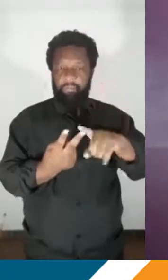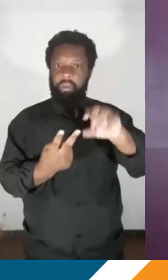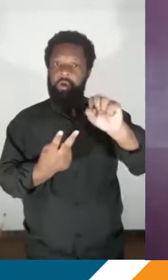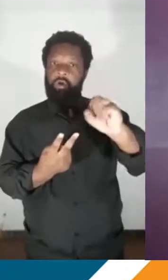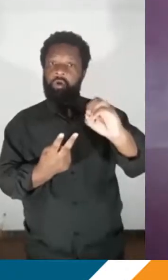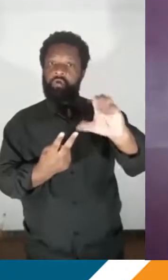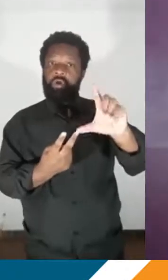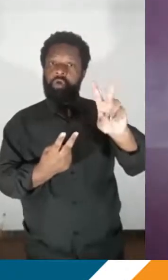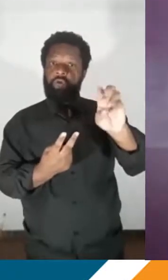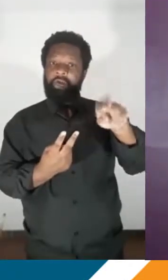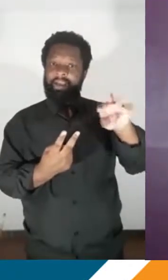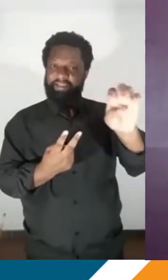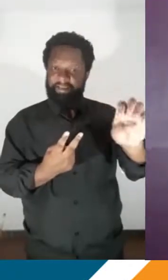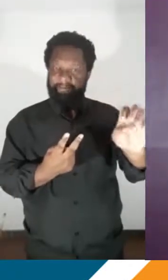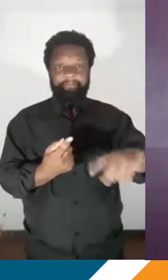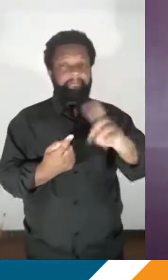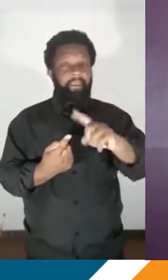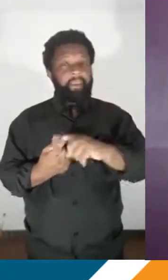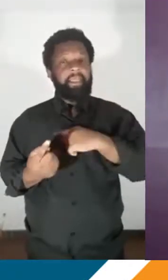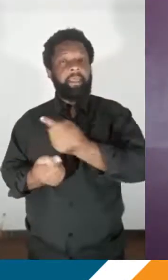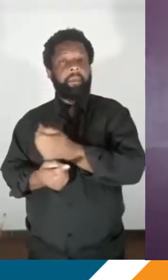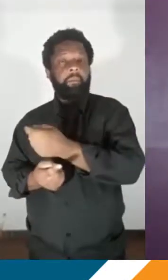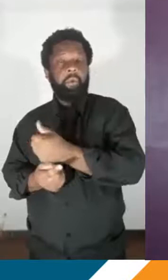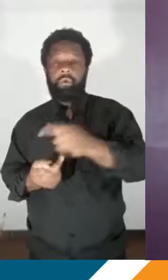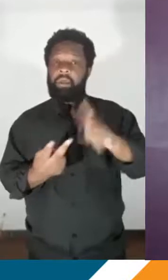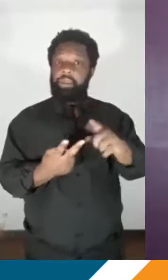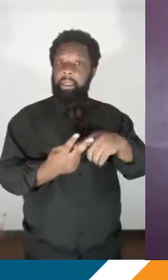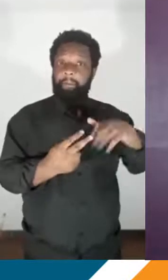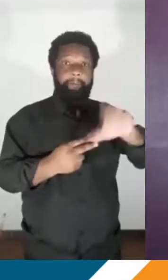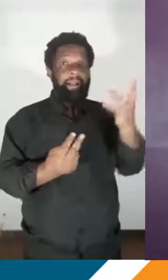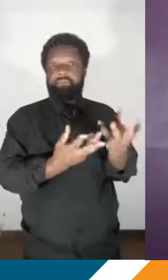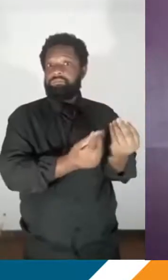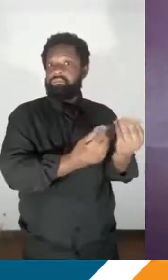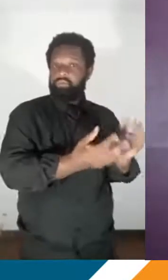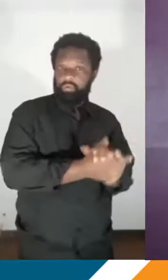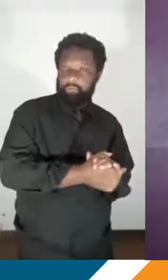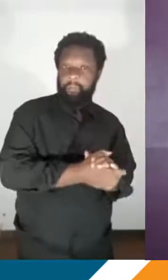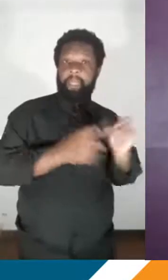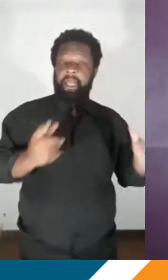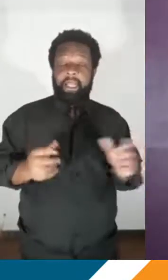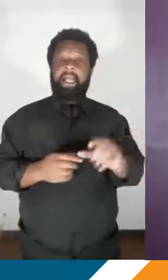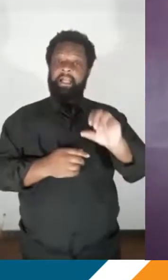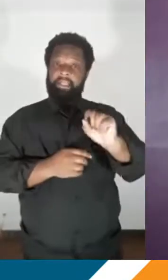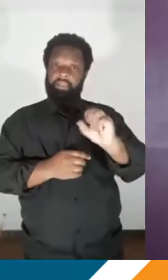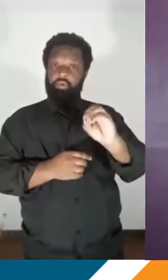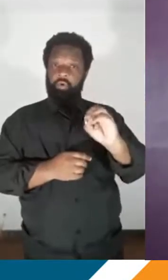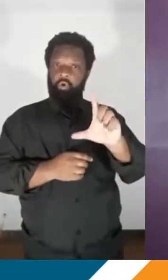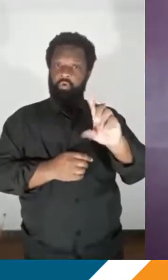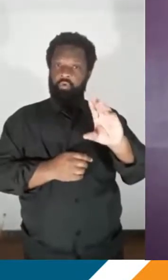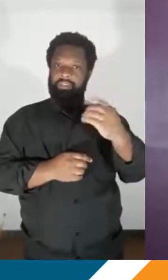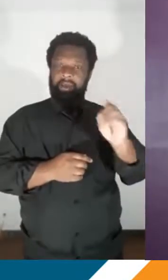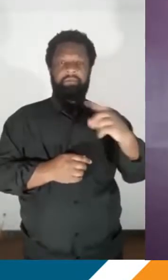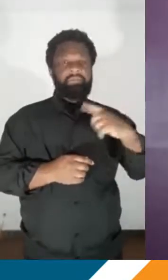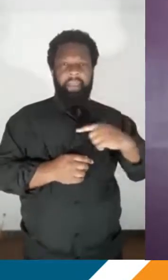solvente. O soluto é aquilo que está em menor quantidade e o solvente é aquilo que está em maior quantidade. Uma solução